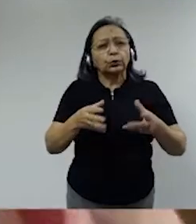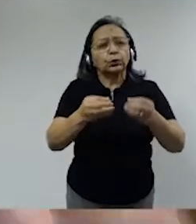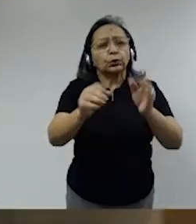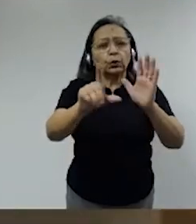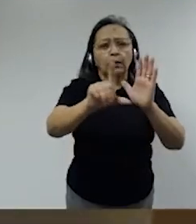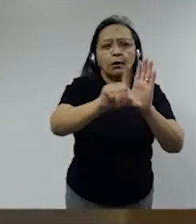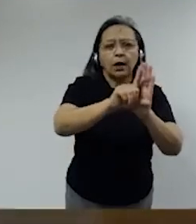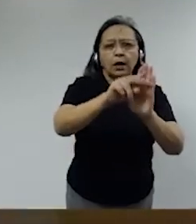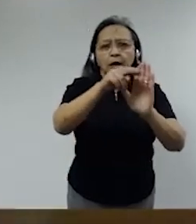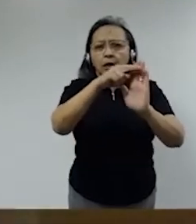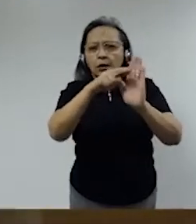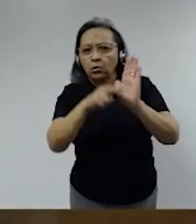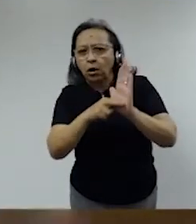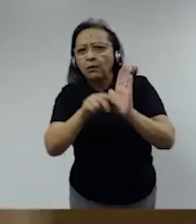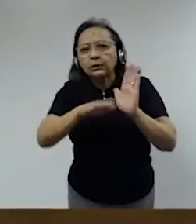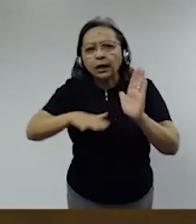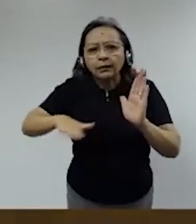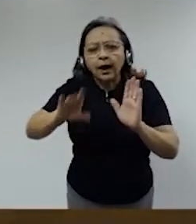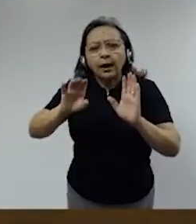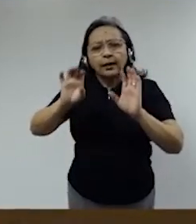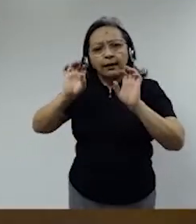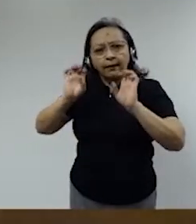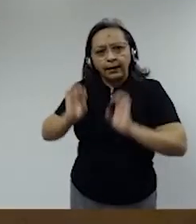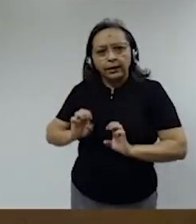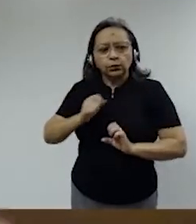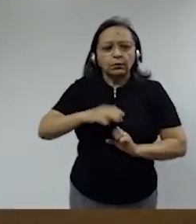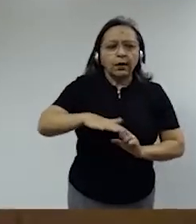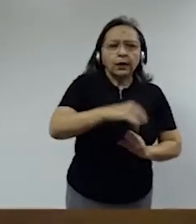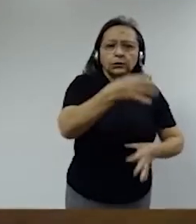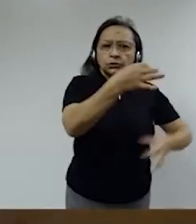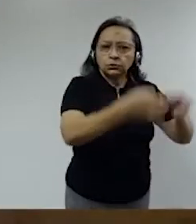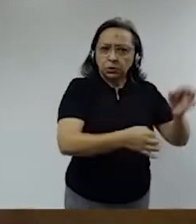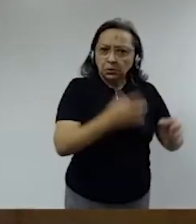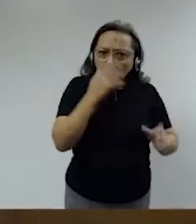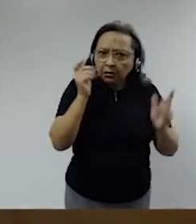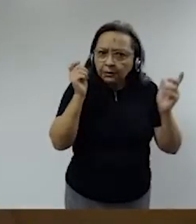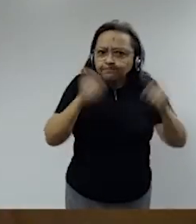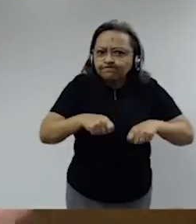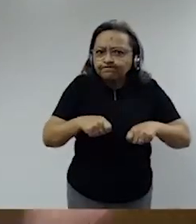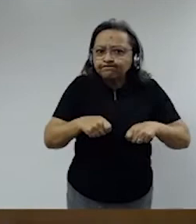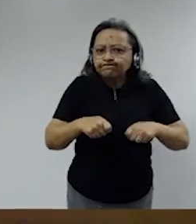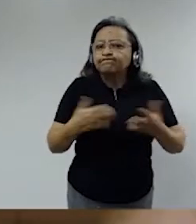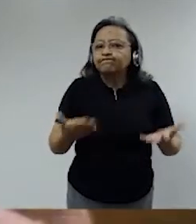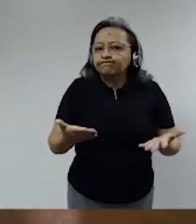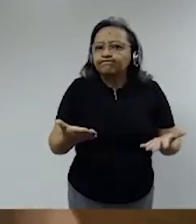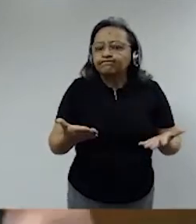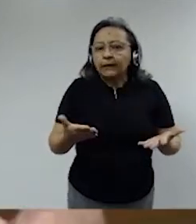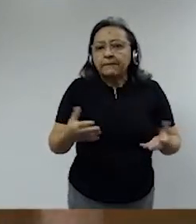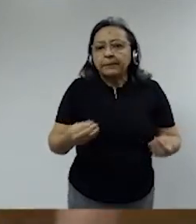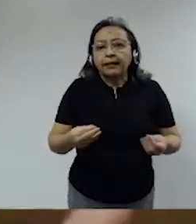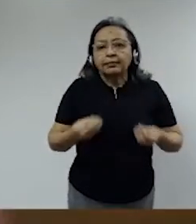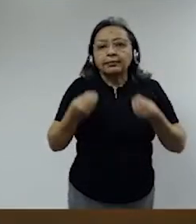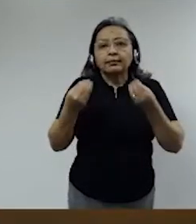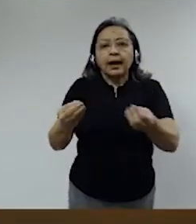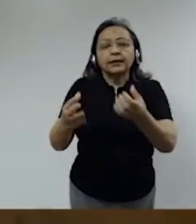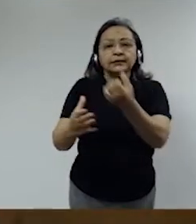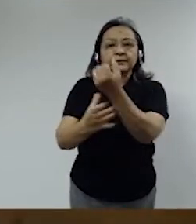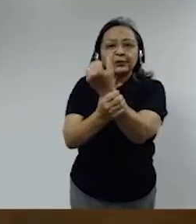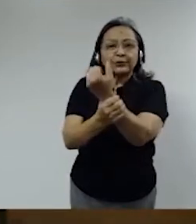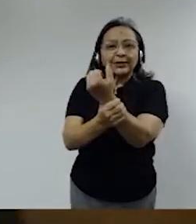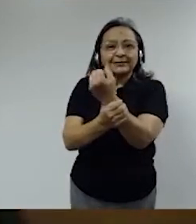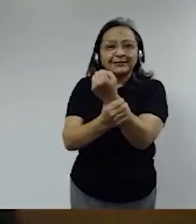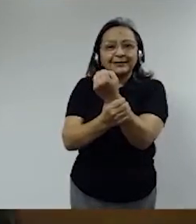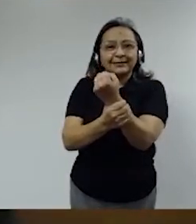normativo, seja no plano ético, seja no plano jurídico, seria suficiente para trazer essa segurança que tanto